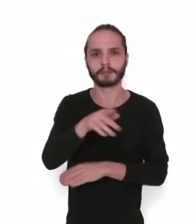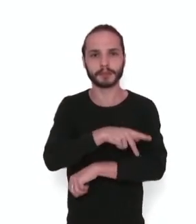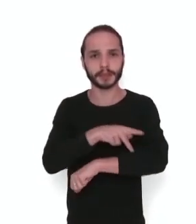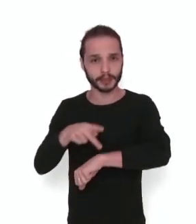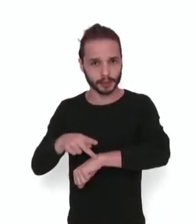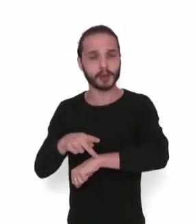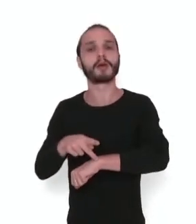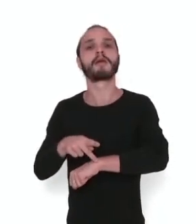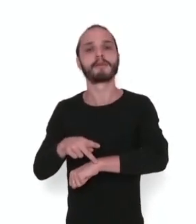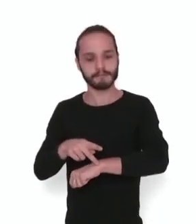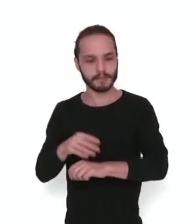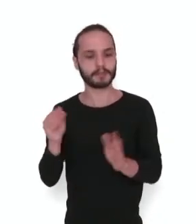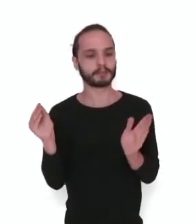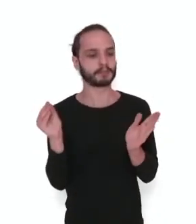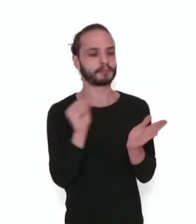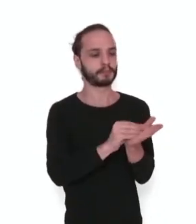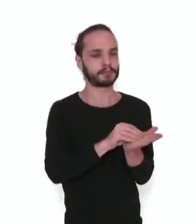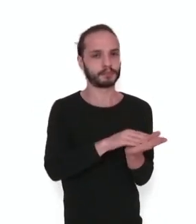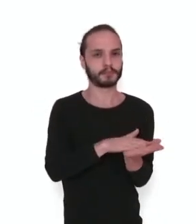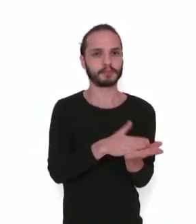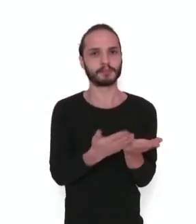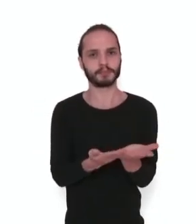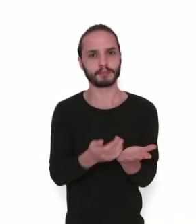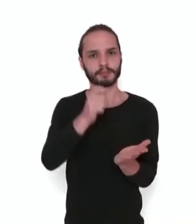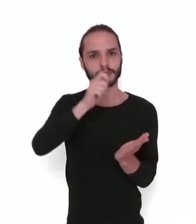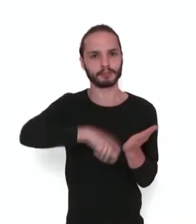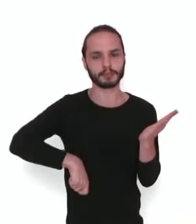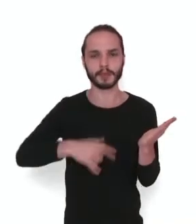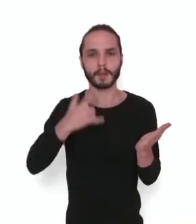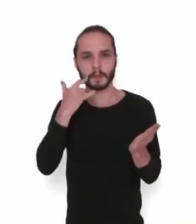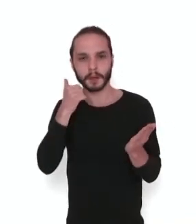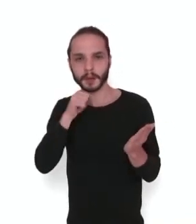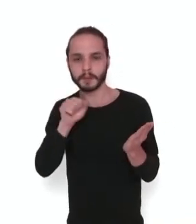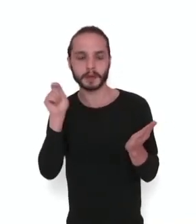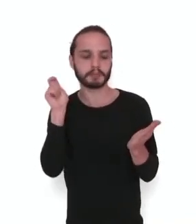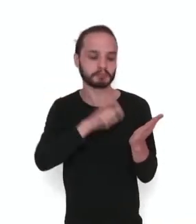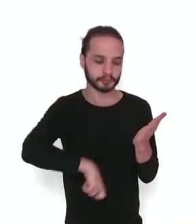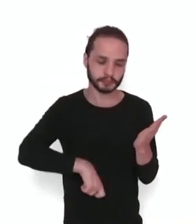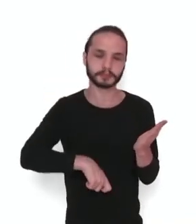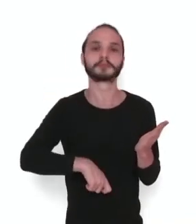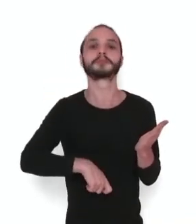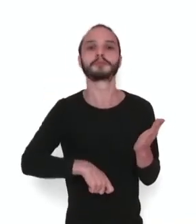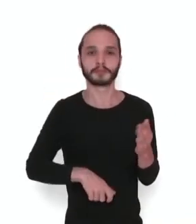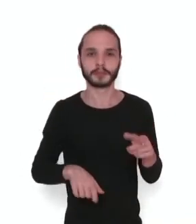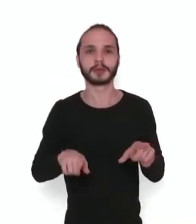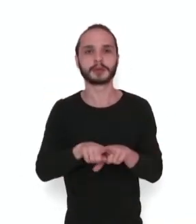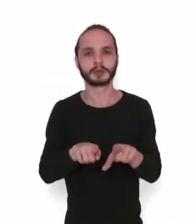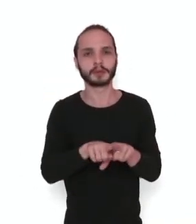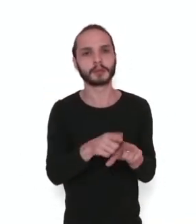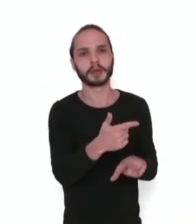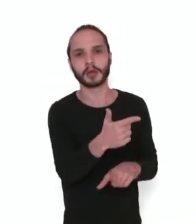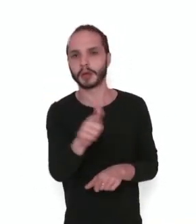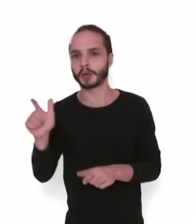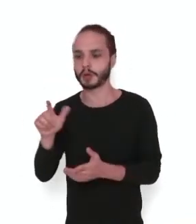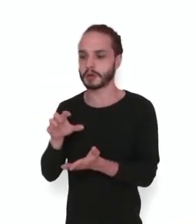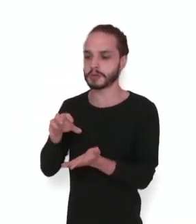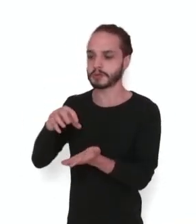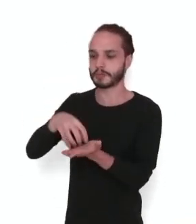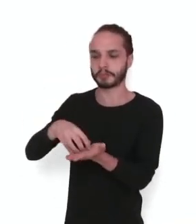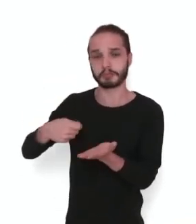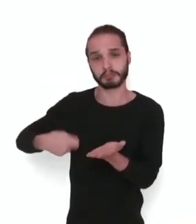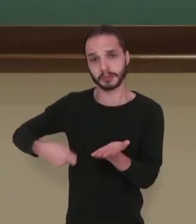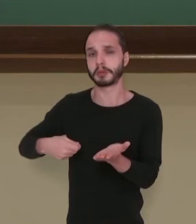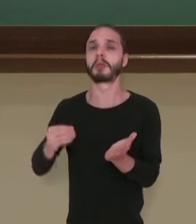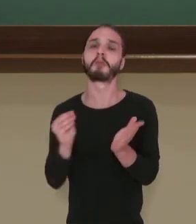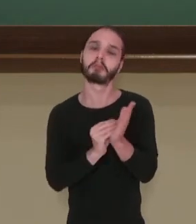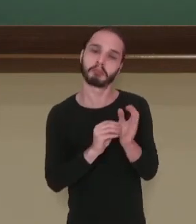serão devidamente registradas em ata e assinadas pelos responsáveis e, caso necessário, pelos demais órgãos competentes para a